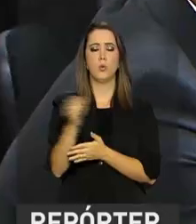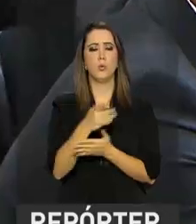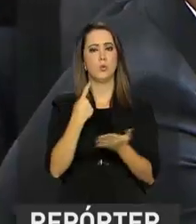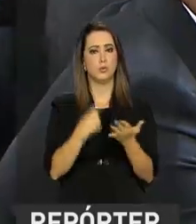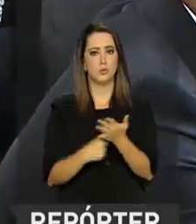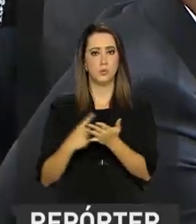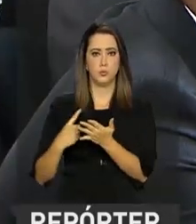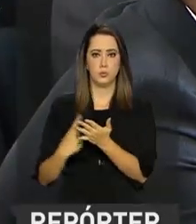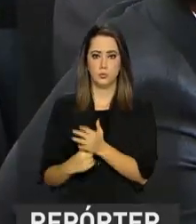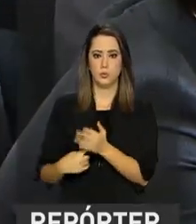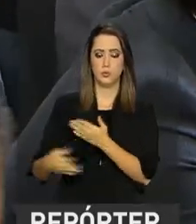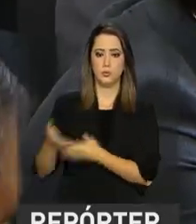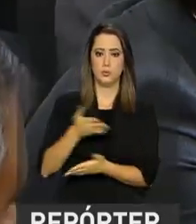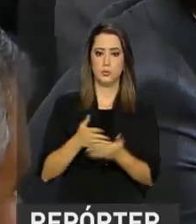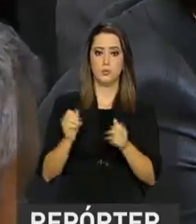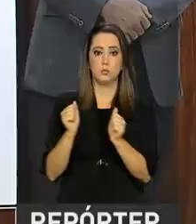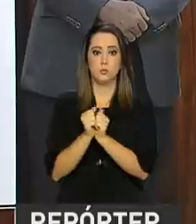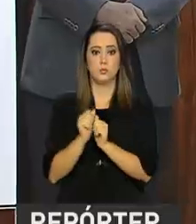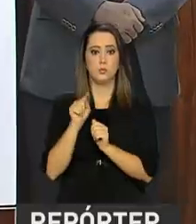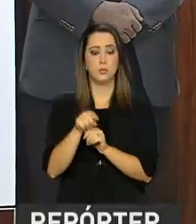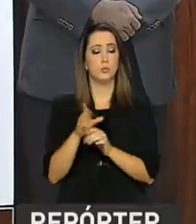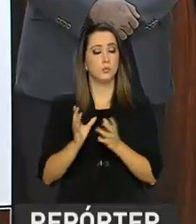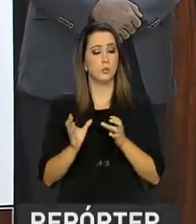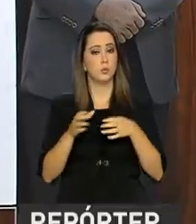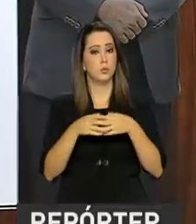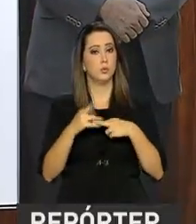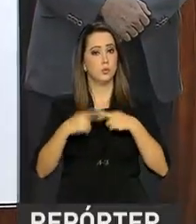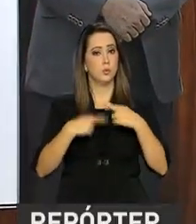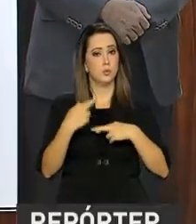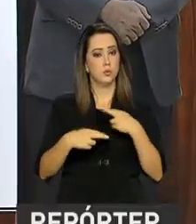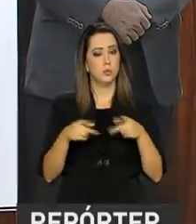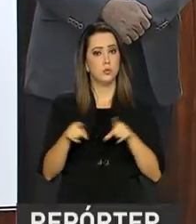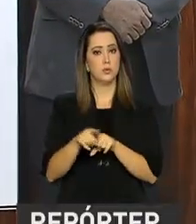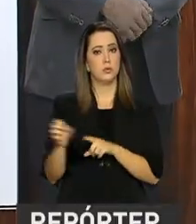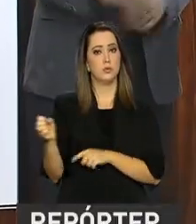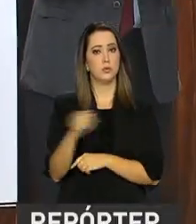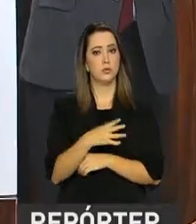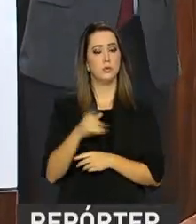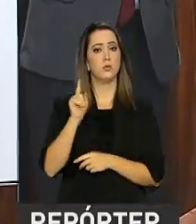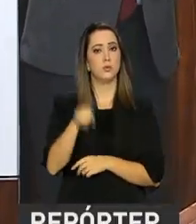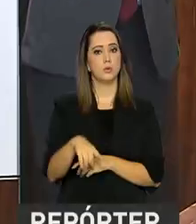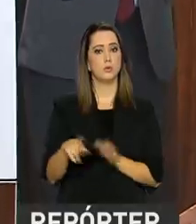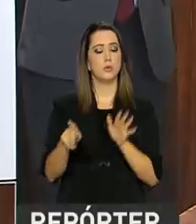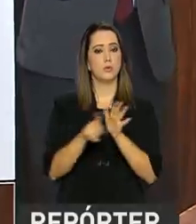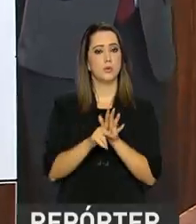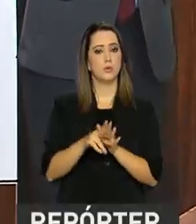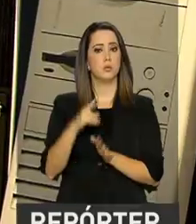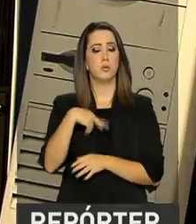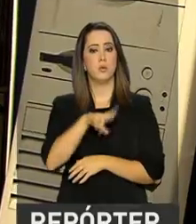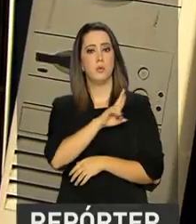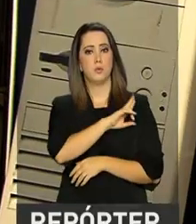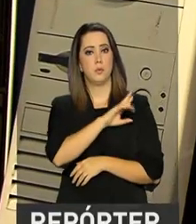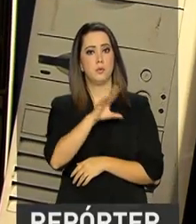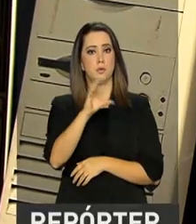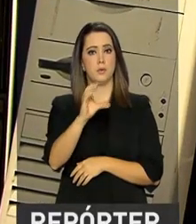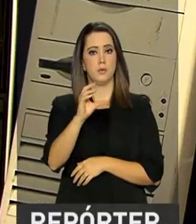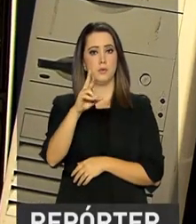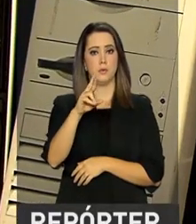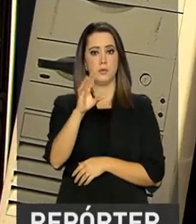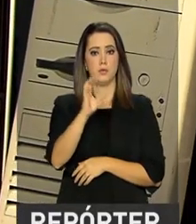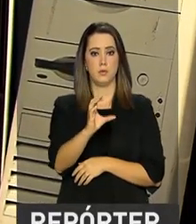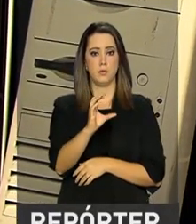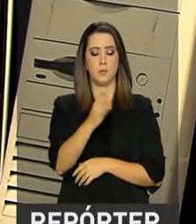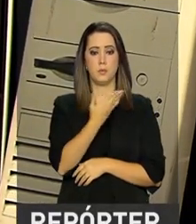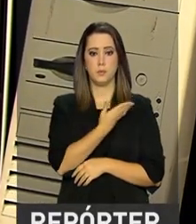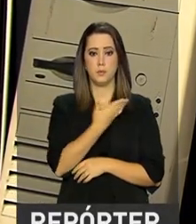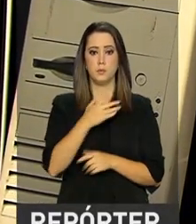técnica com a associação brasileira de reciclagem inovação entidade que representa os rcs o centro de recondicionamento